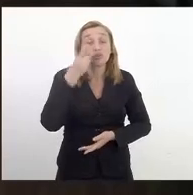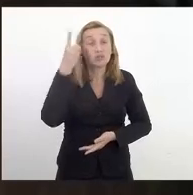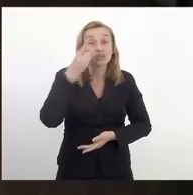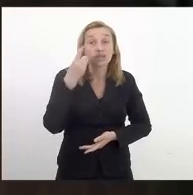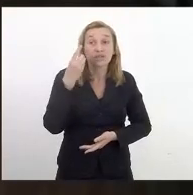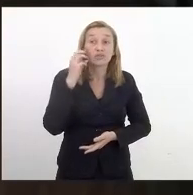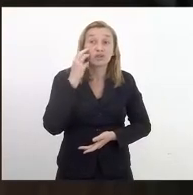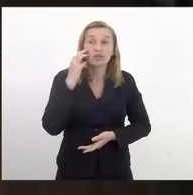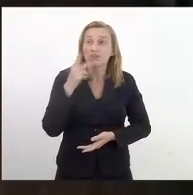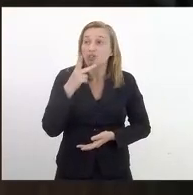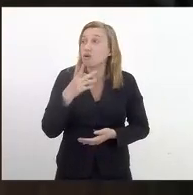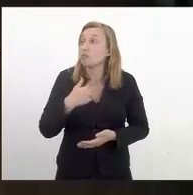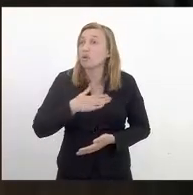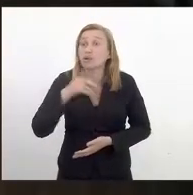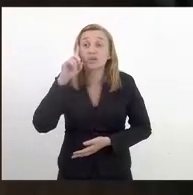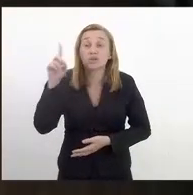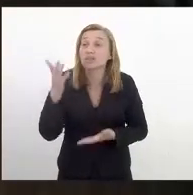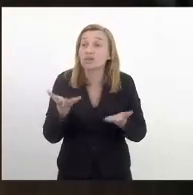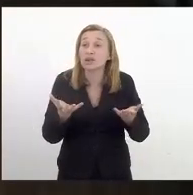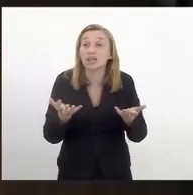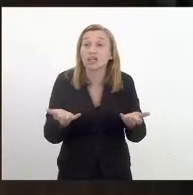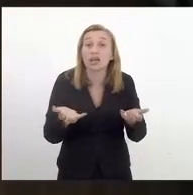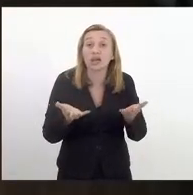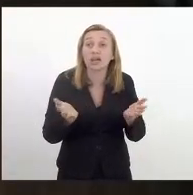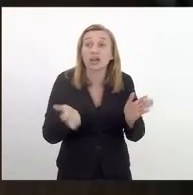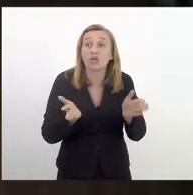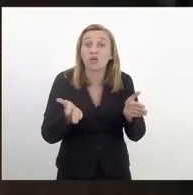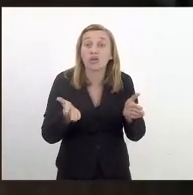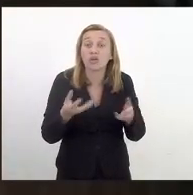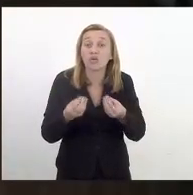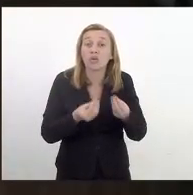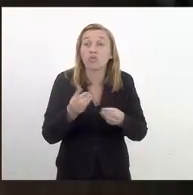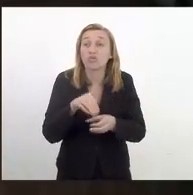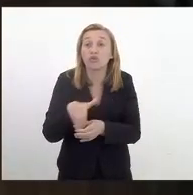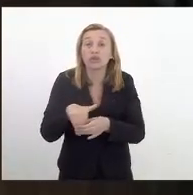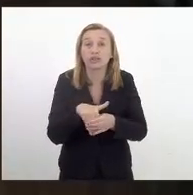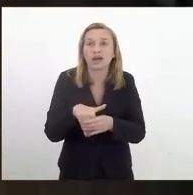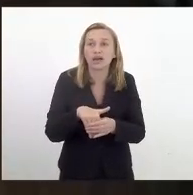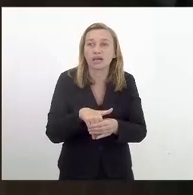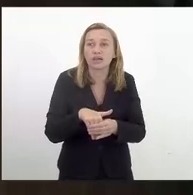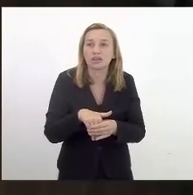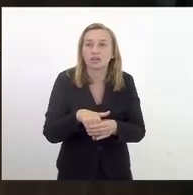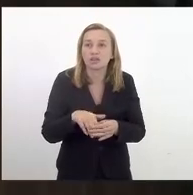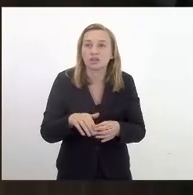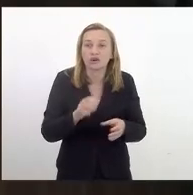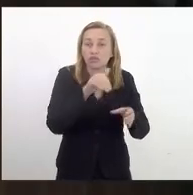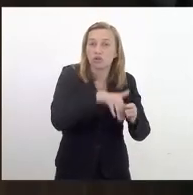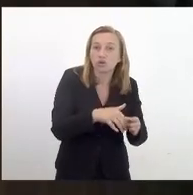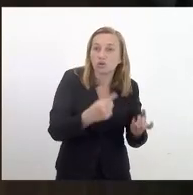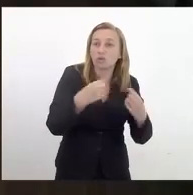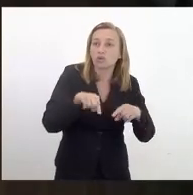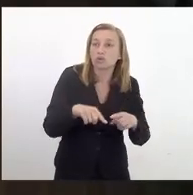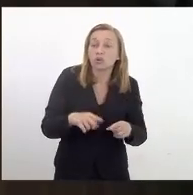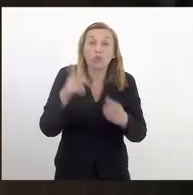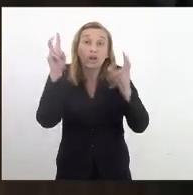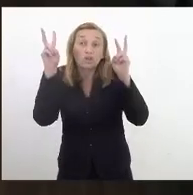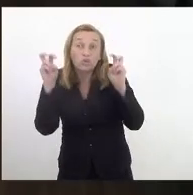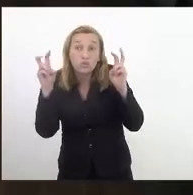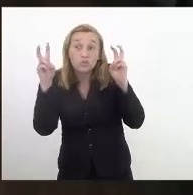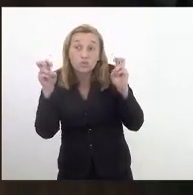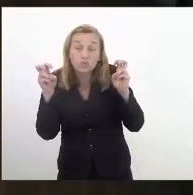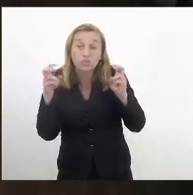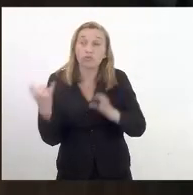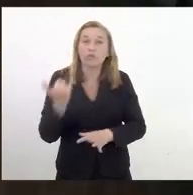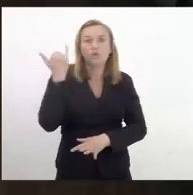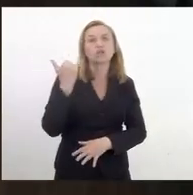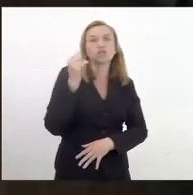waldeck não tem disse meu Deus como é que eu faço para votar né divergente uma matéria tão importante que é